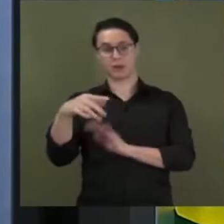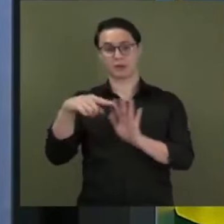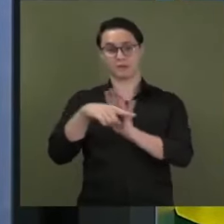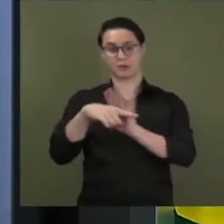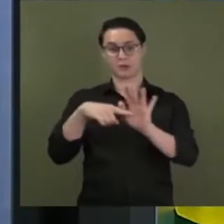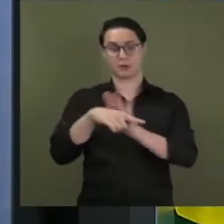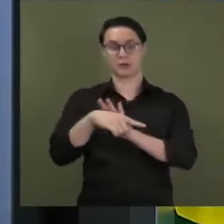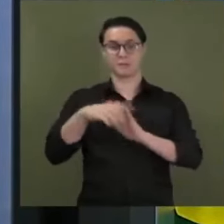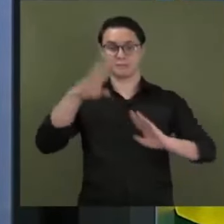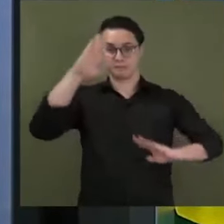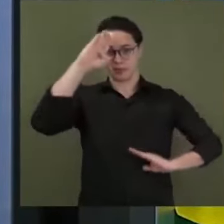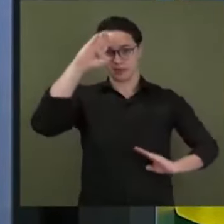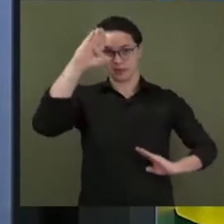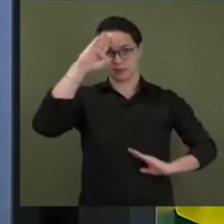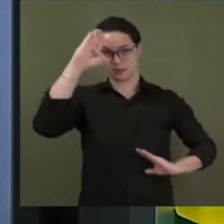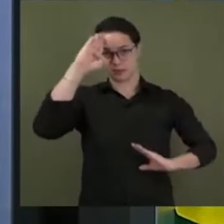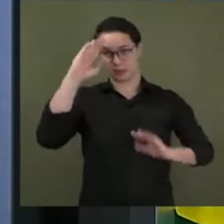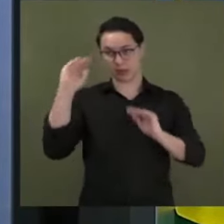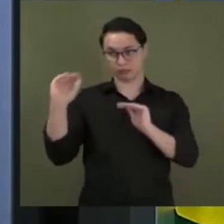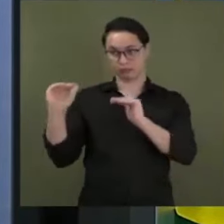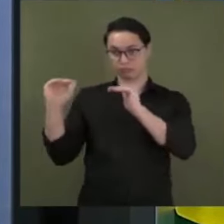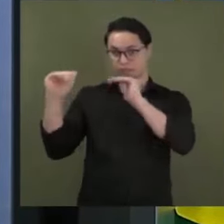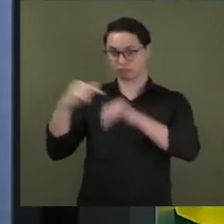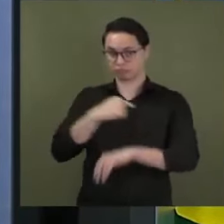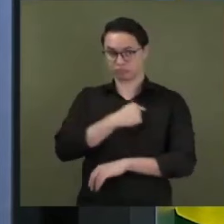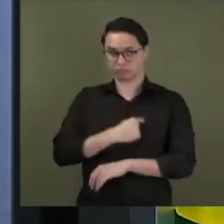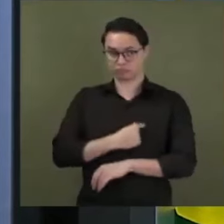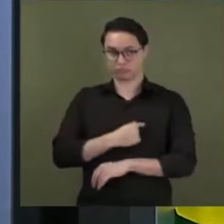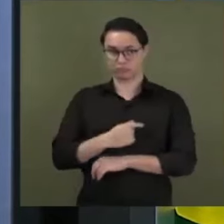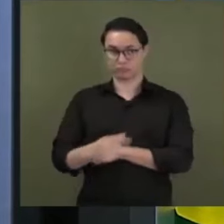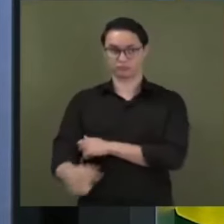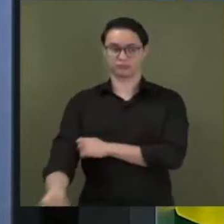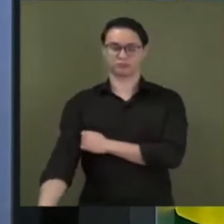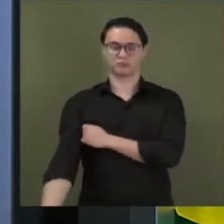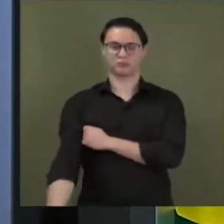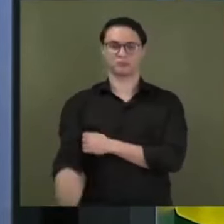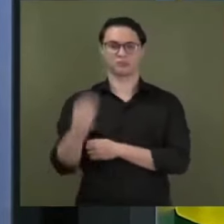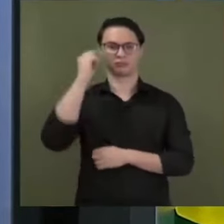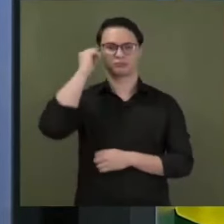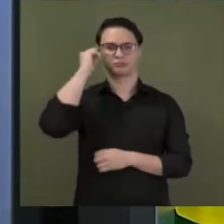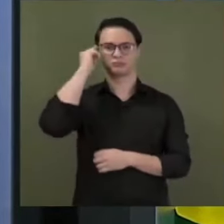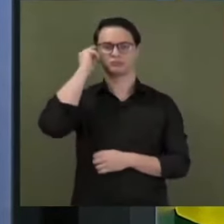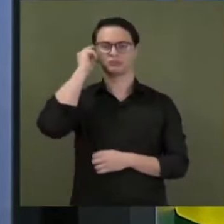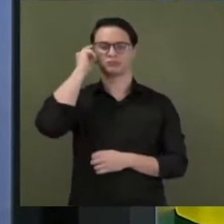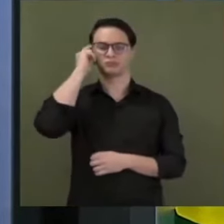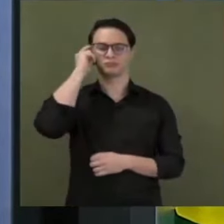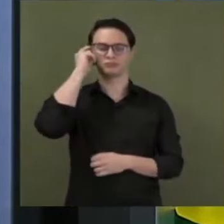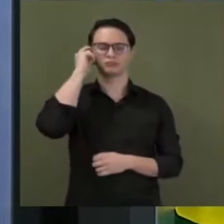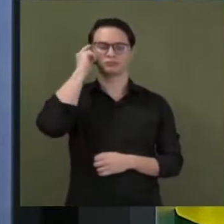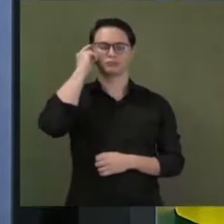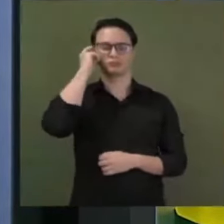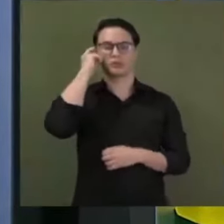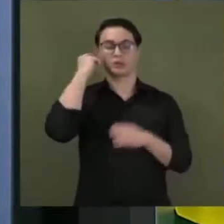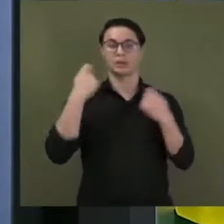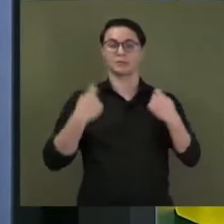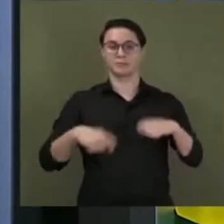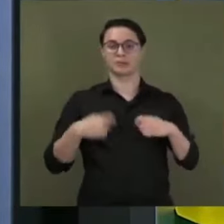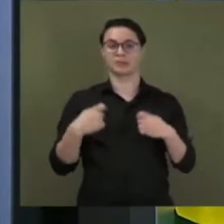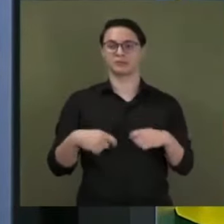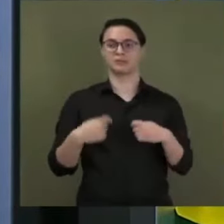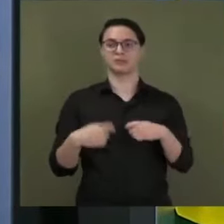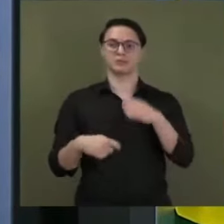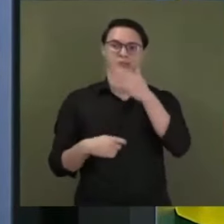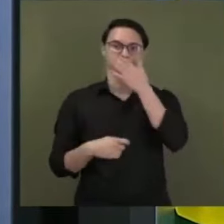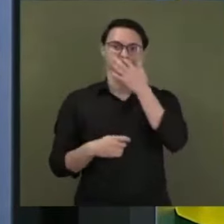militares de de altas patentes das Forças Armadas é preciso ir